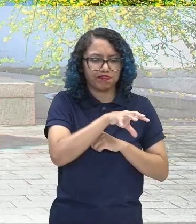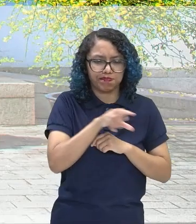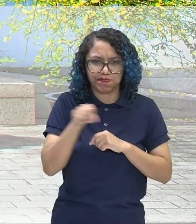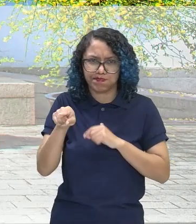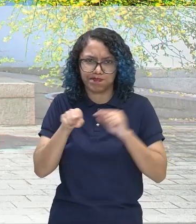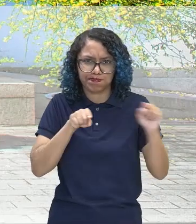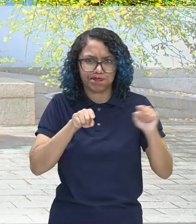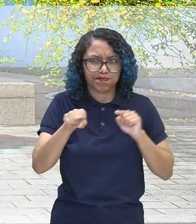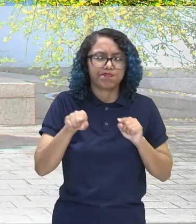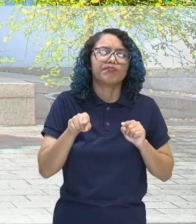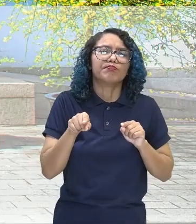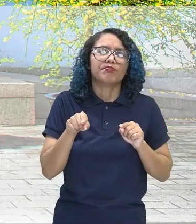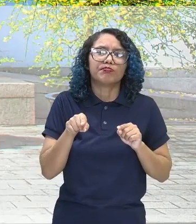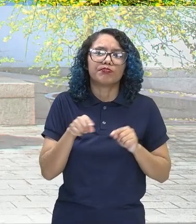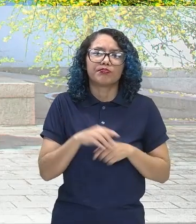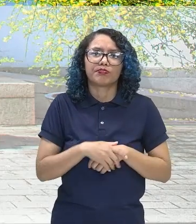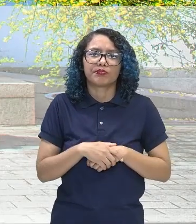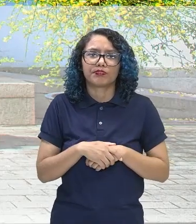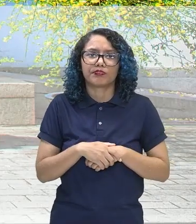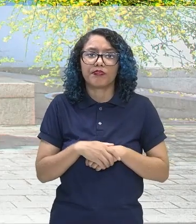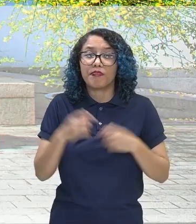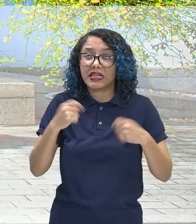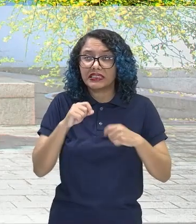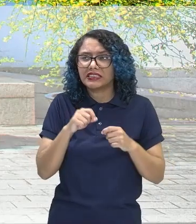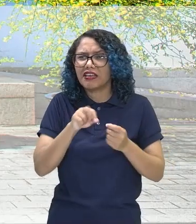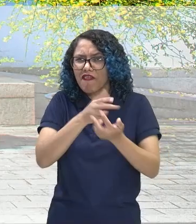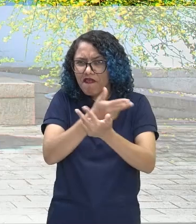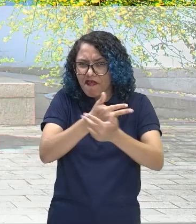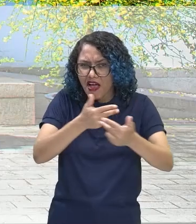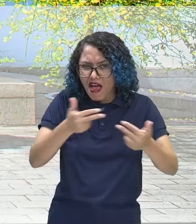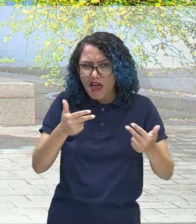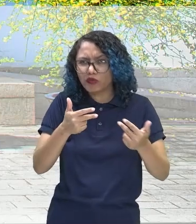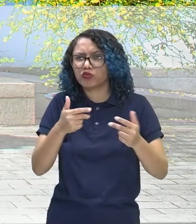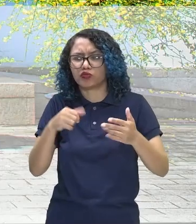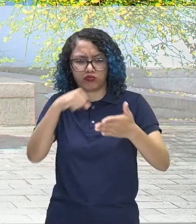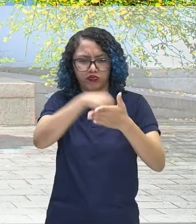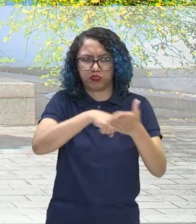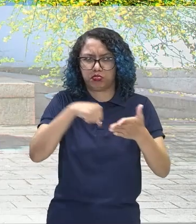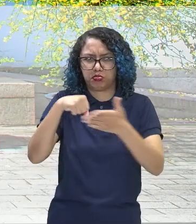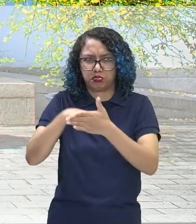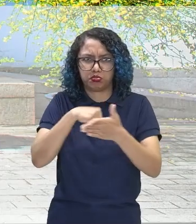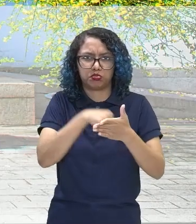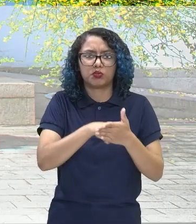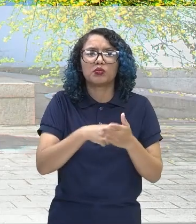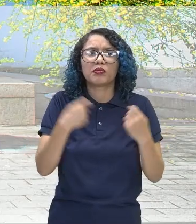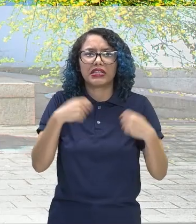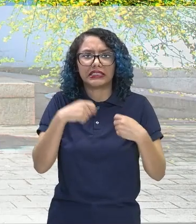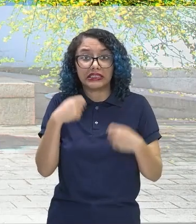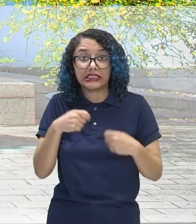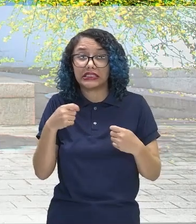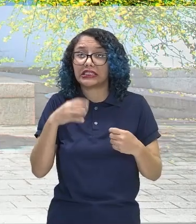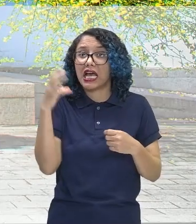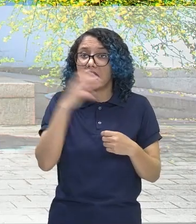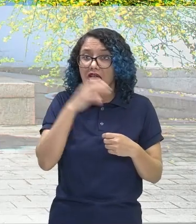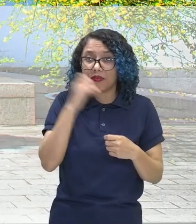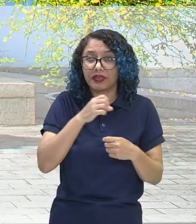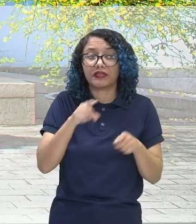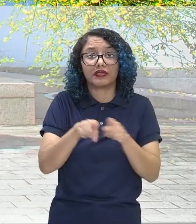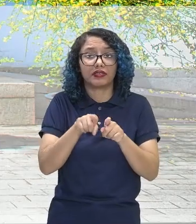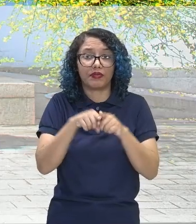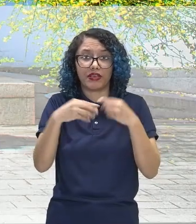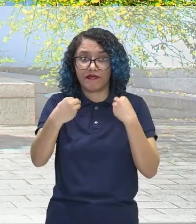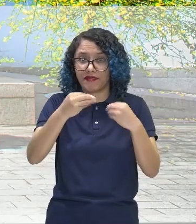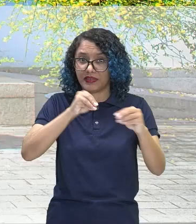assim. Vai dar um golpe daqui, já dá um golpe de lá, então envolve aí a agilidade, a rapidez e a